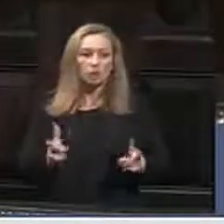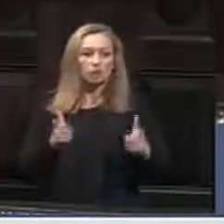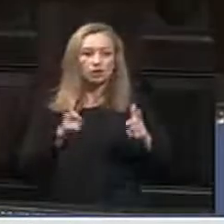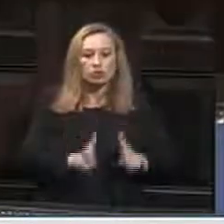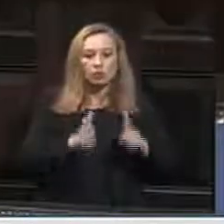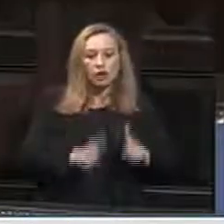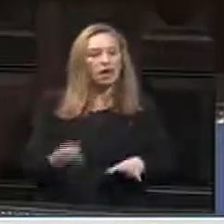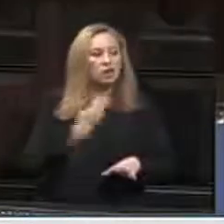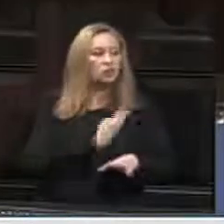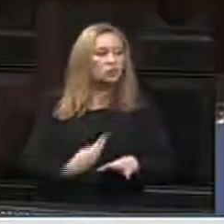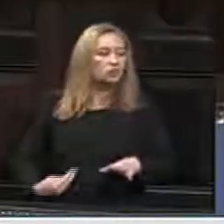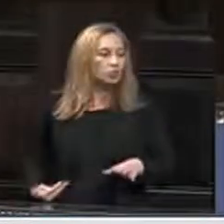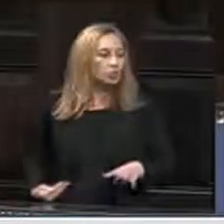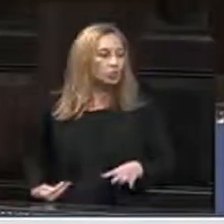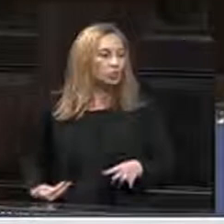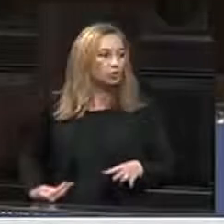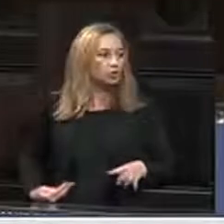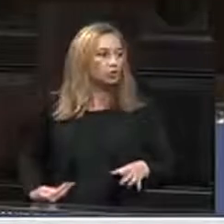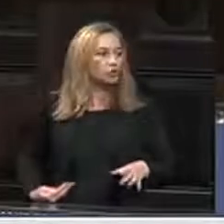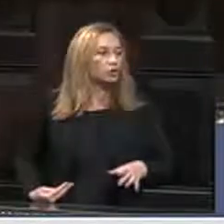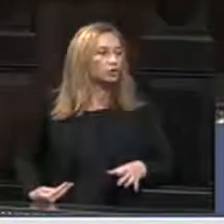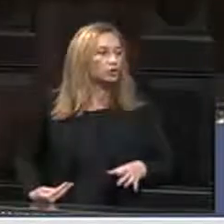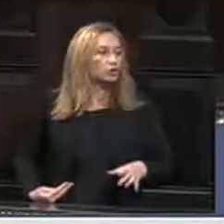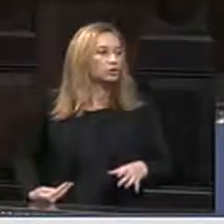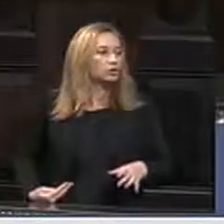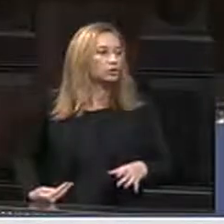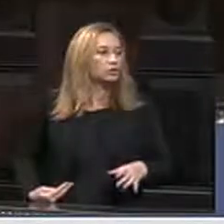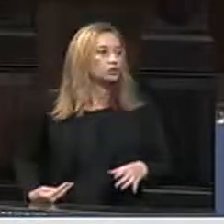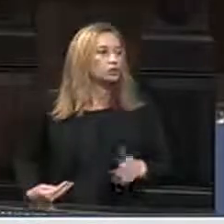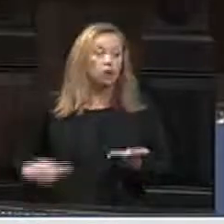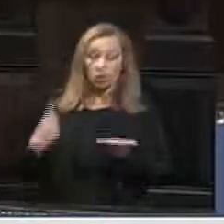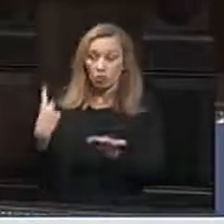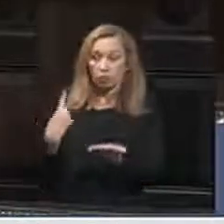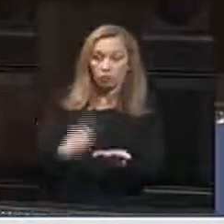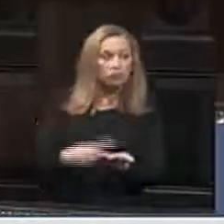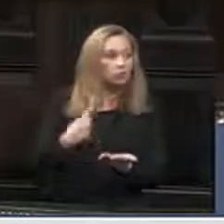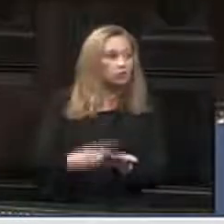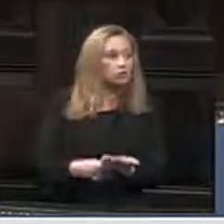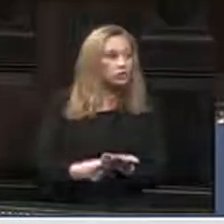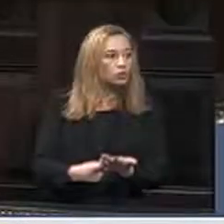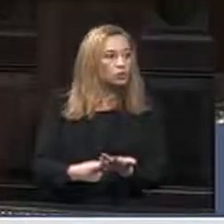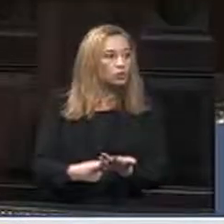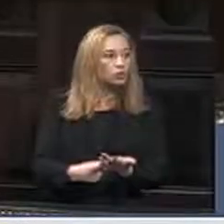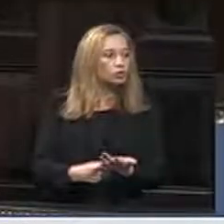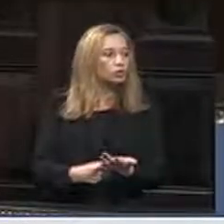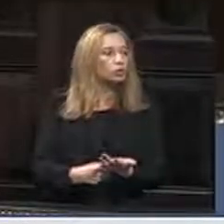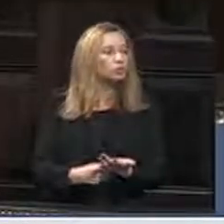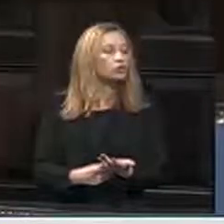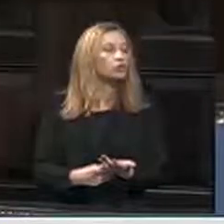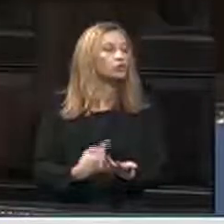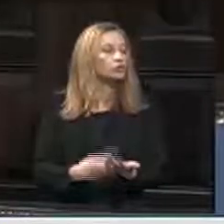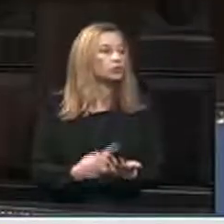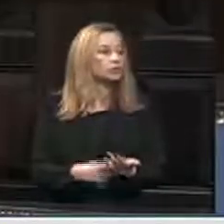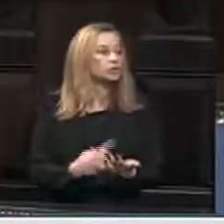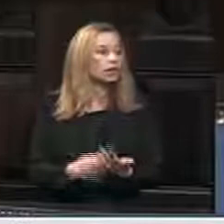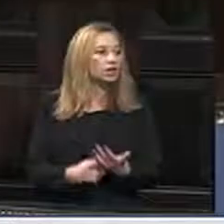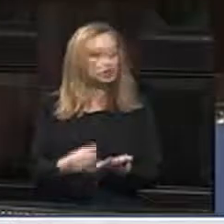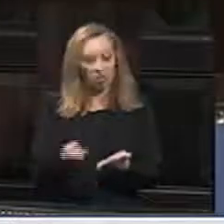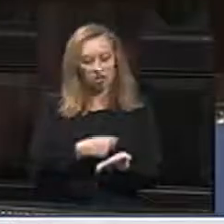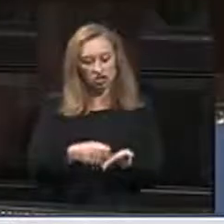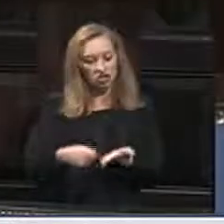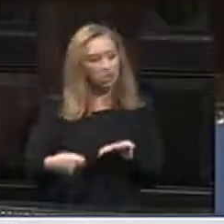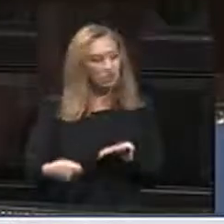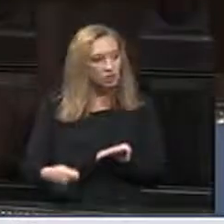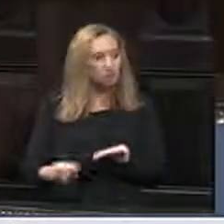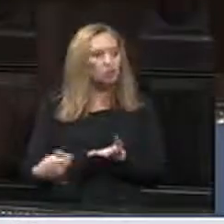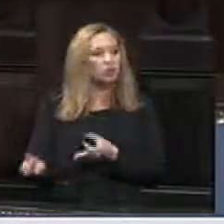eles ocupados de acordo com o que está aqui escrito exatamente